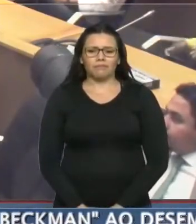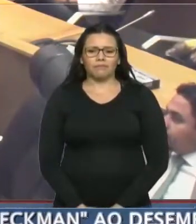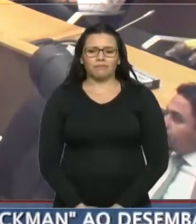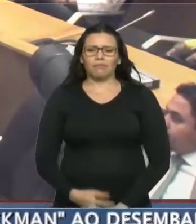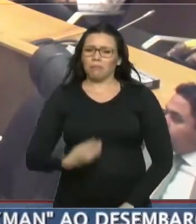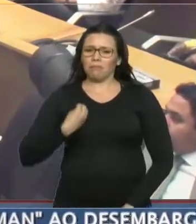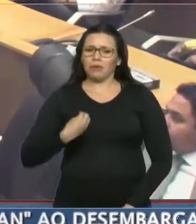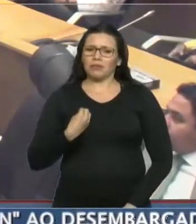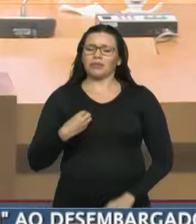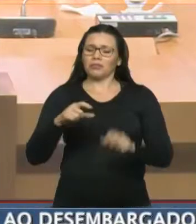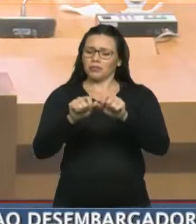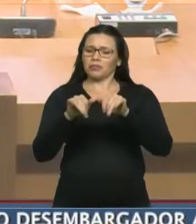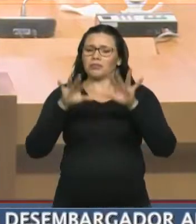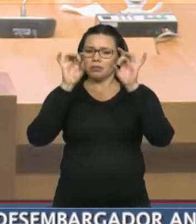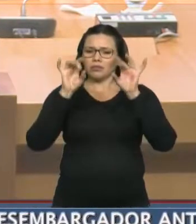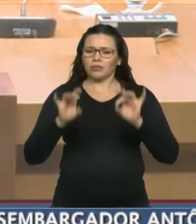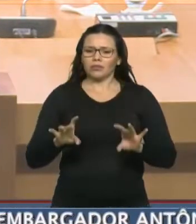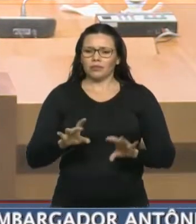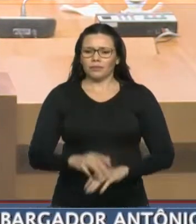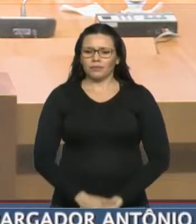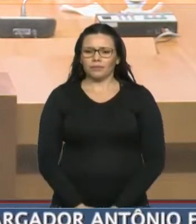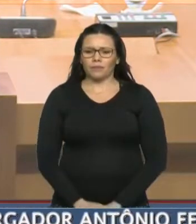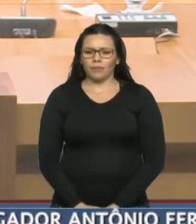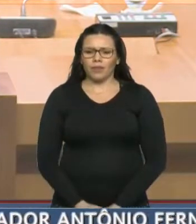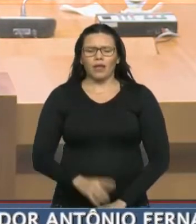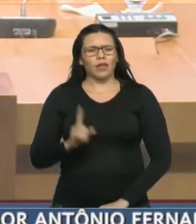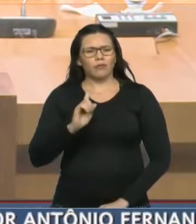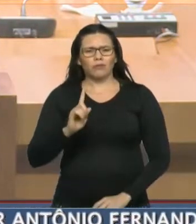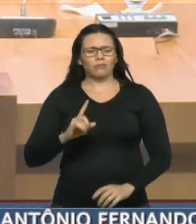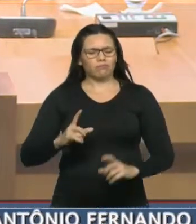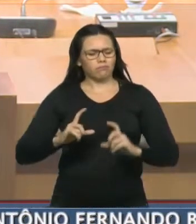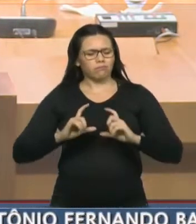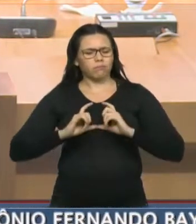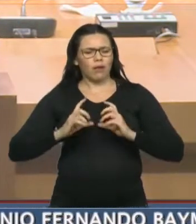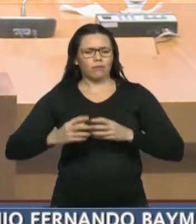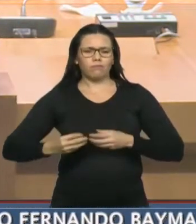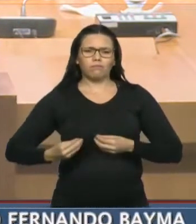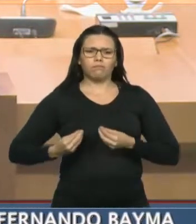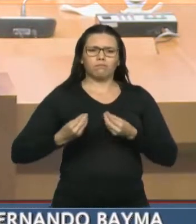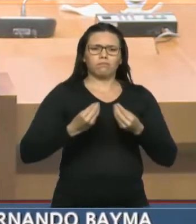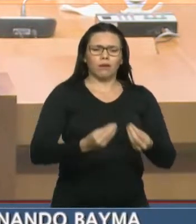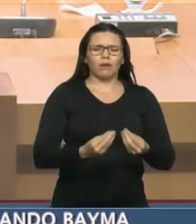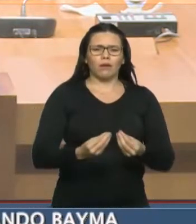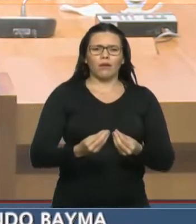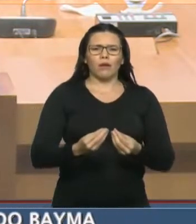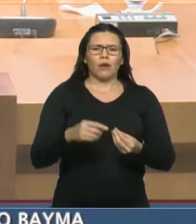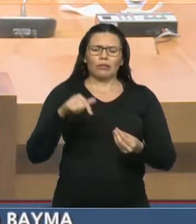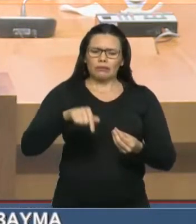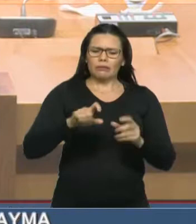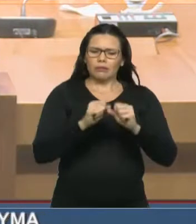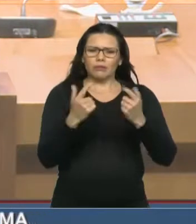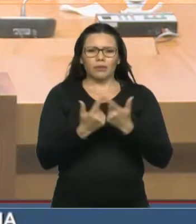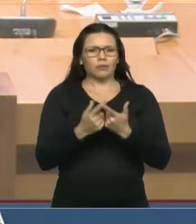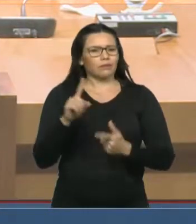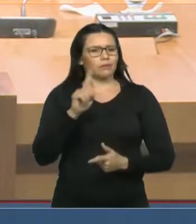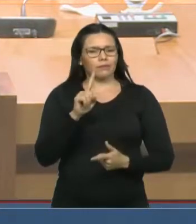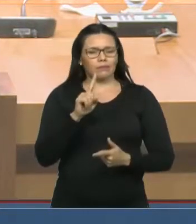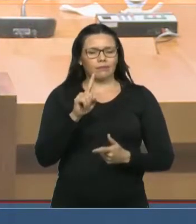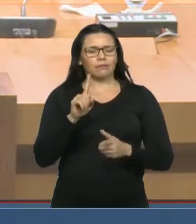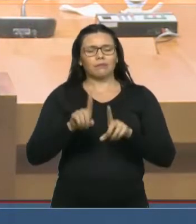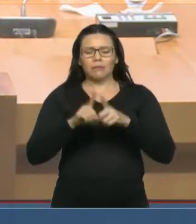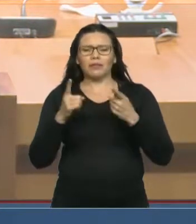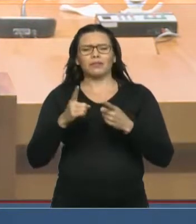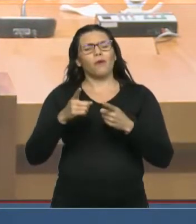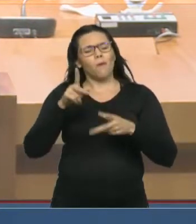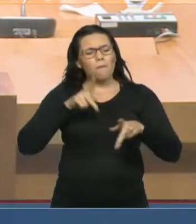isso, ela é uma homenagem do povo do Maranhão, os seus conterrâneos, através dos representantes dos 42